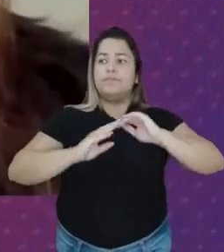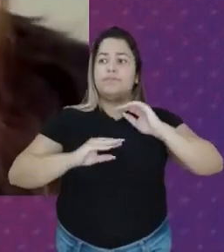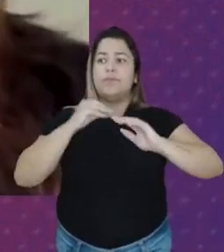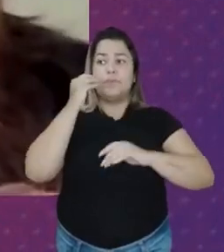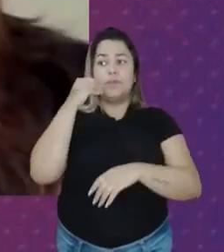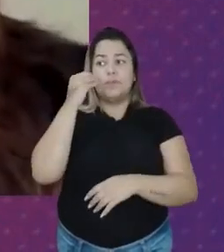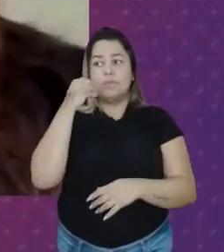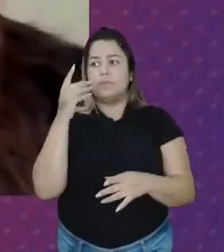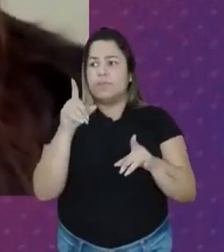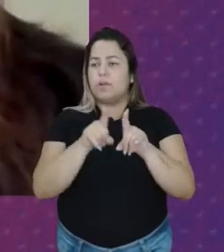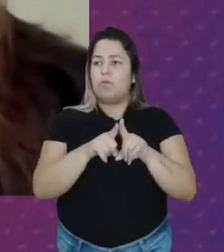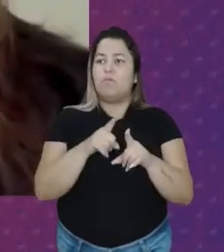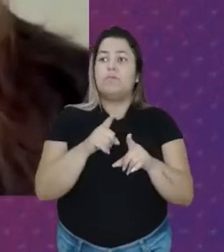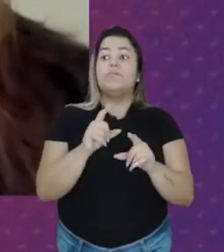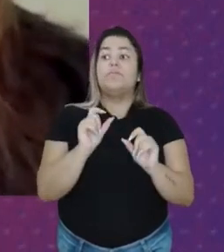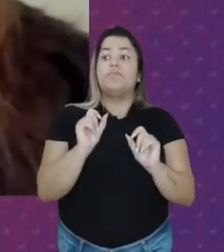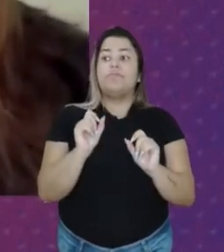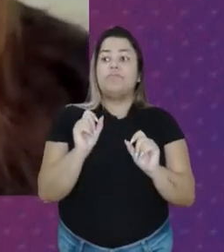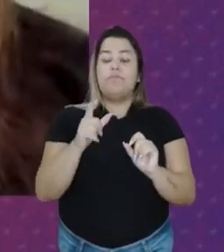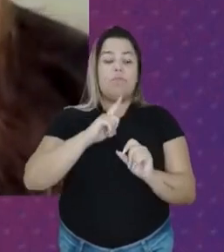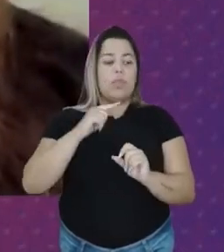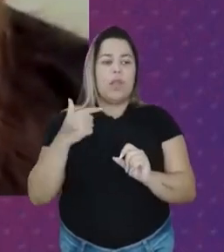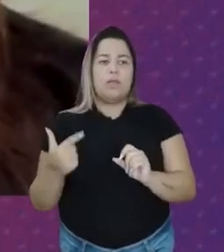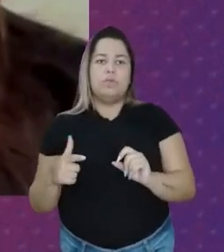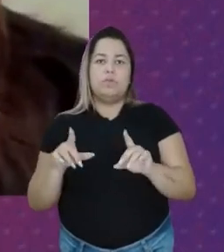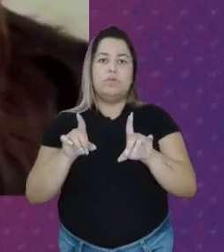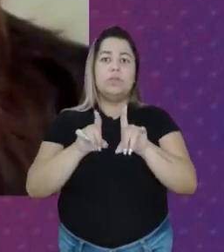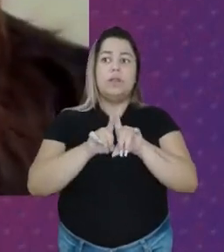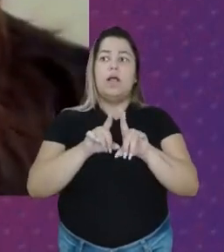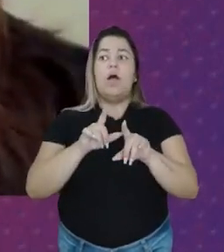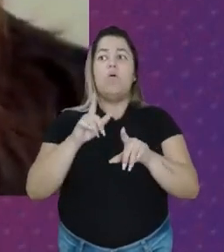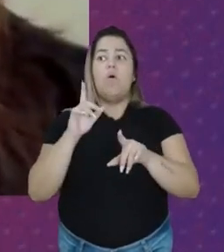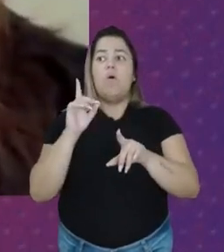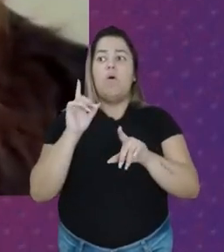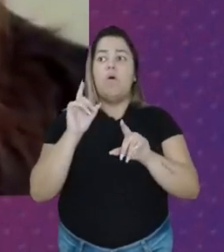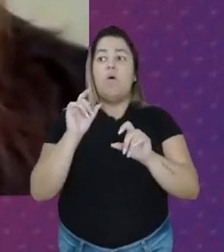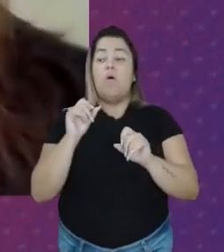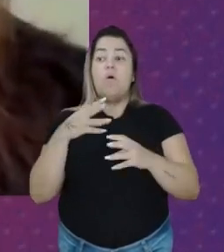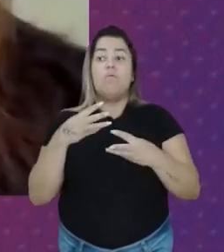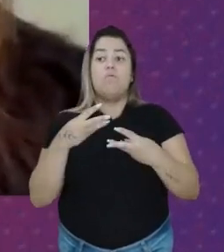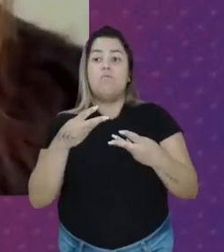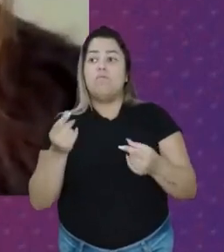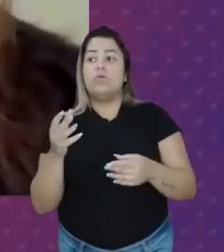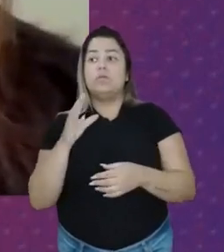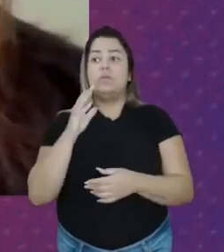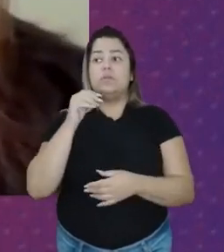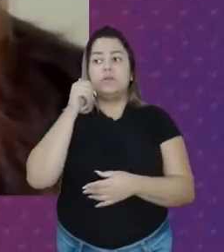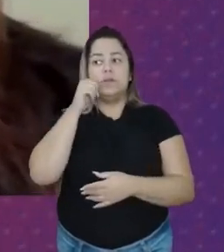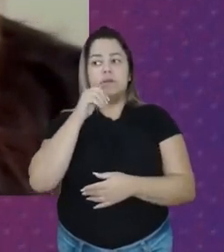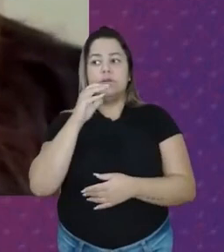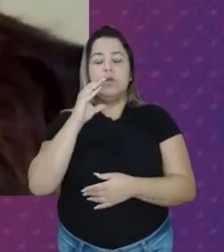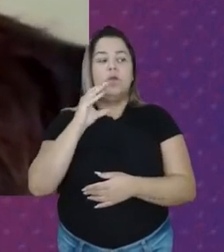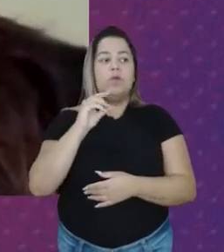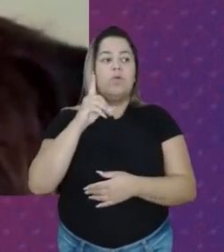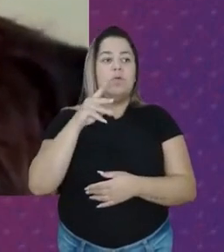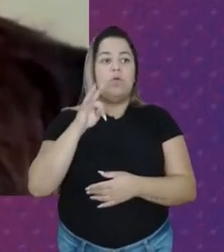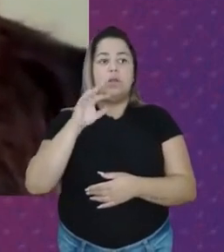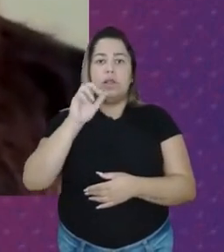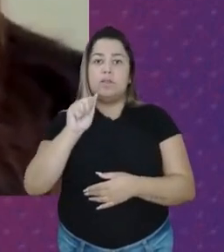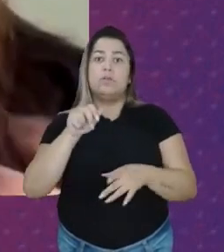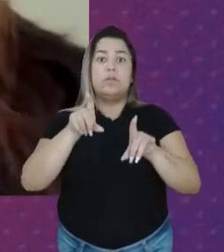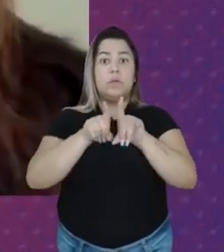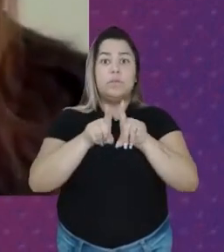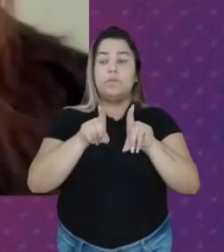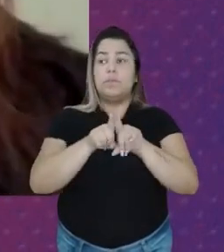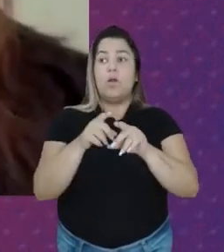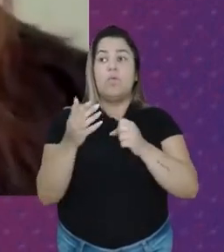porque antigamente, quando não tinha essa exigência legal, muitas candidatas tinham contas reprovadas, contas de campanha reprovadas,